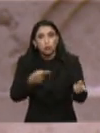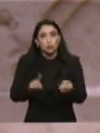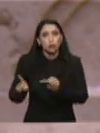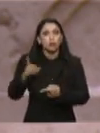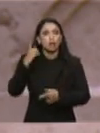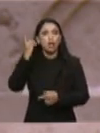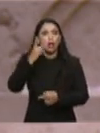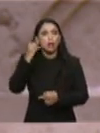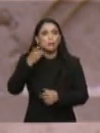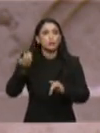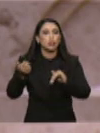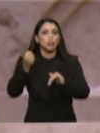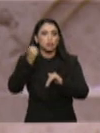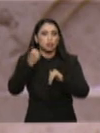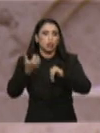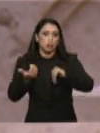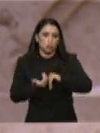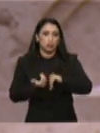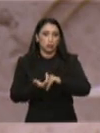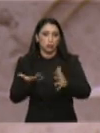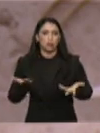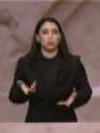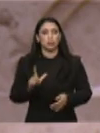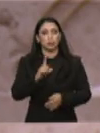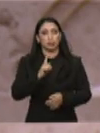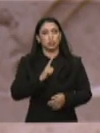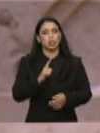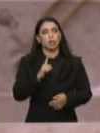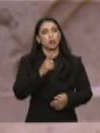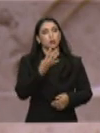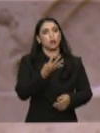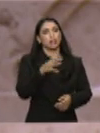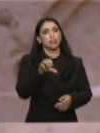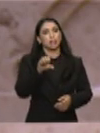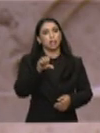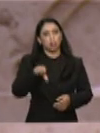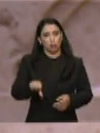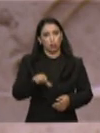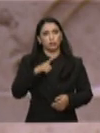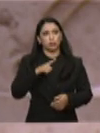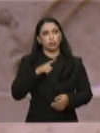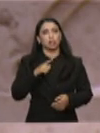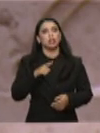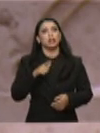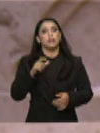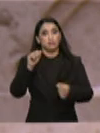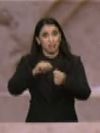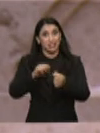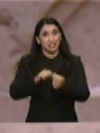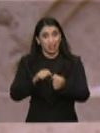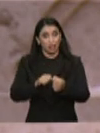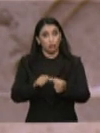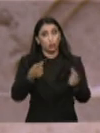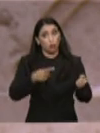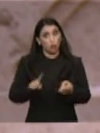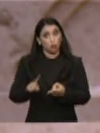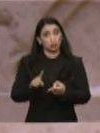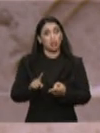parlamentares. Temos 49 denúncias contra executores, temos denúncias contra agentes